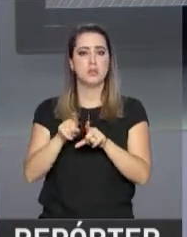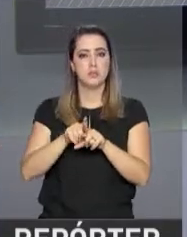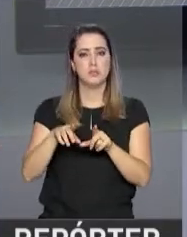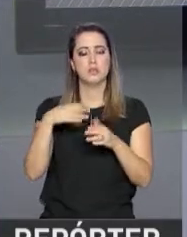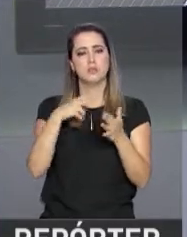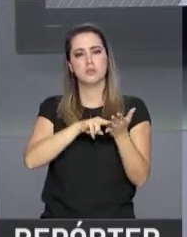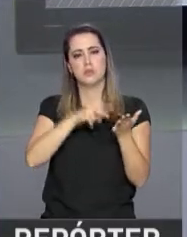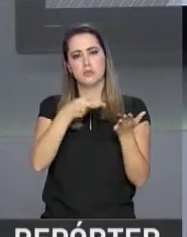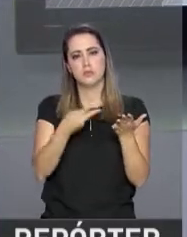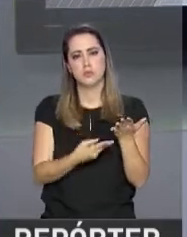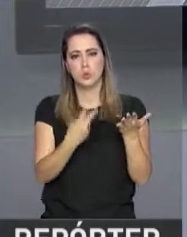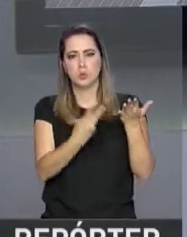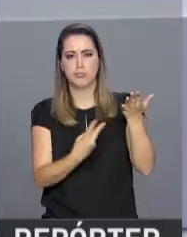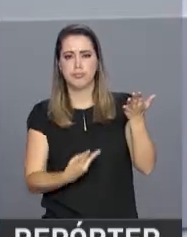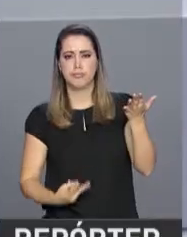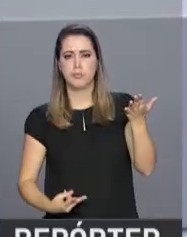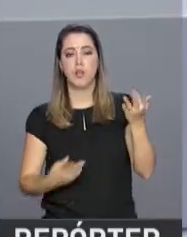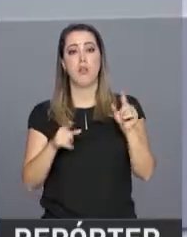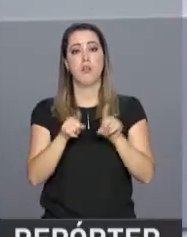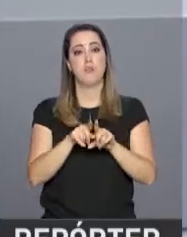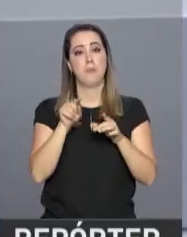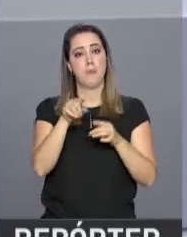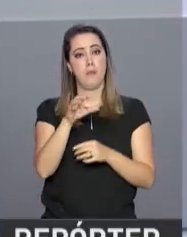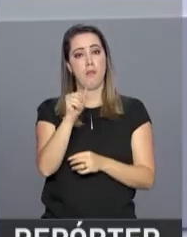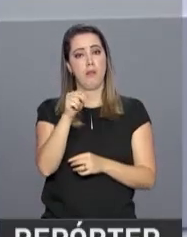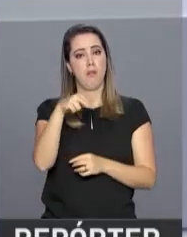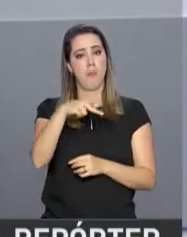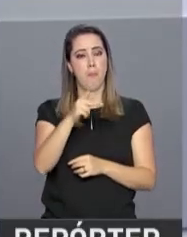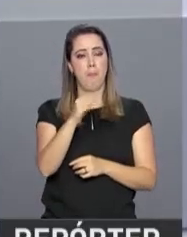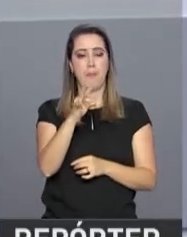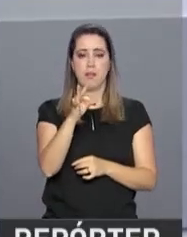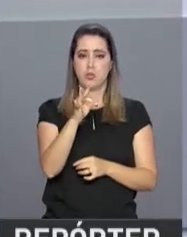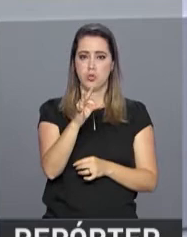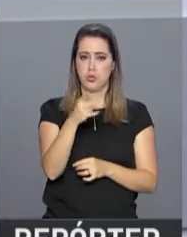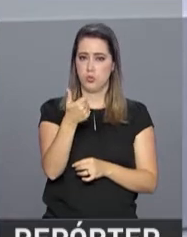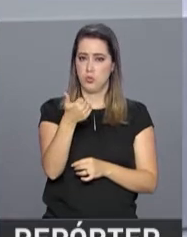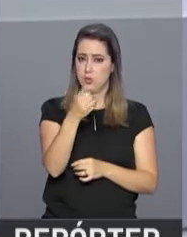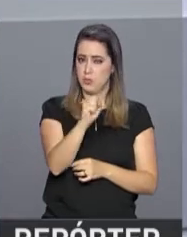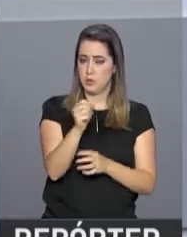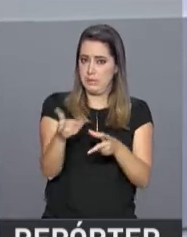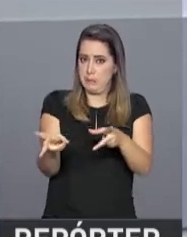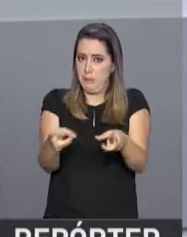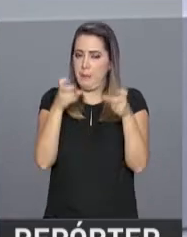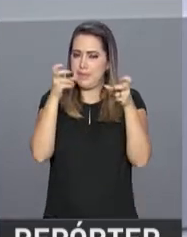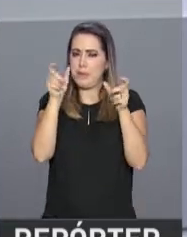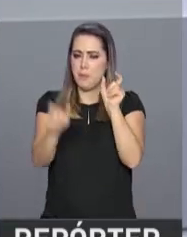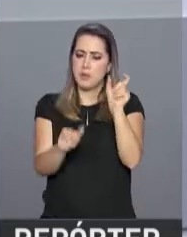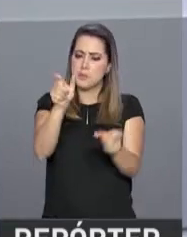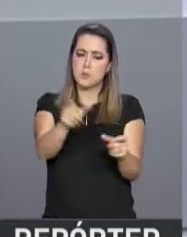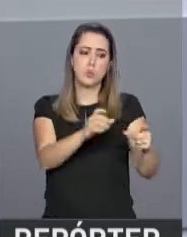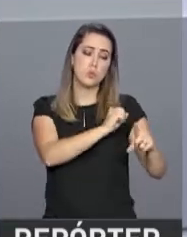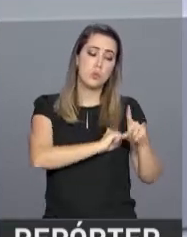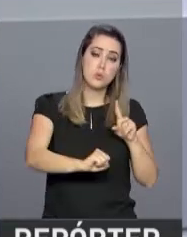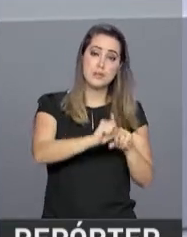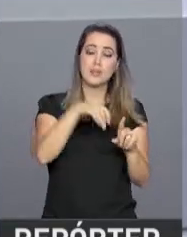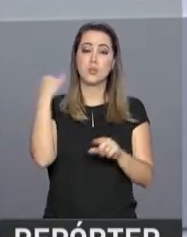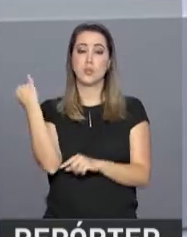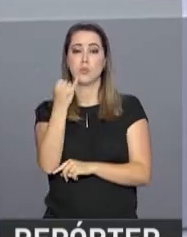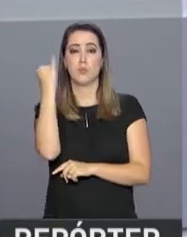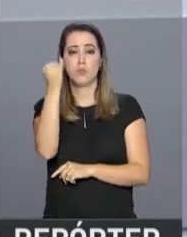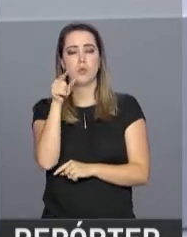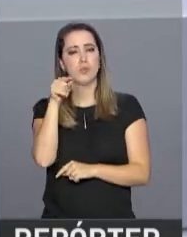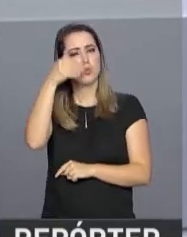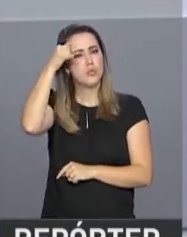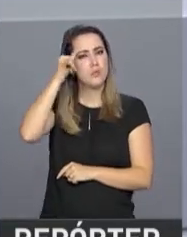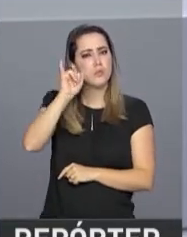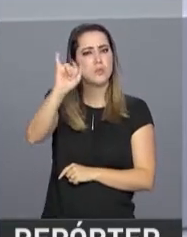as quedas de altura a acampar ti 2018 quer sensibilizar a sociedade brasileira para a importância desse tipo